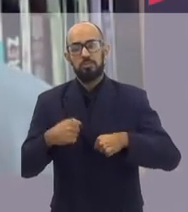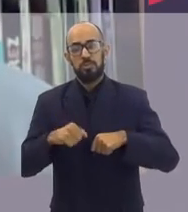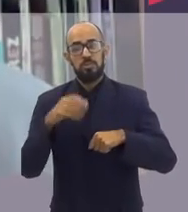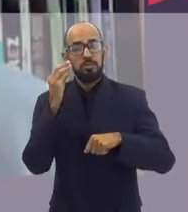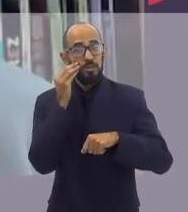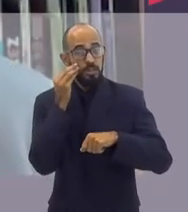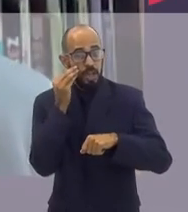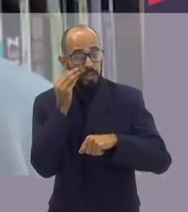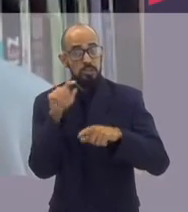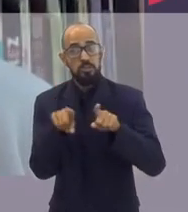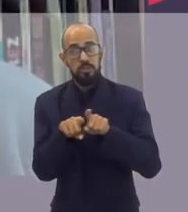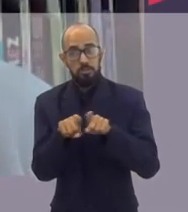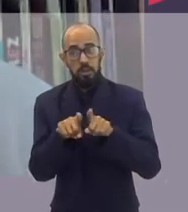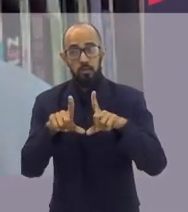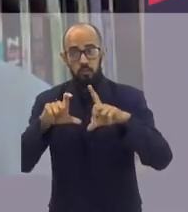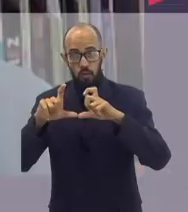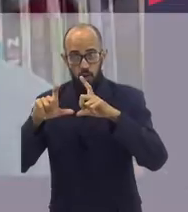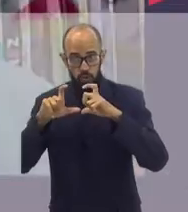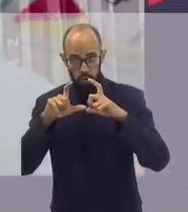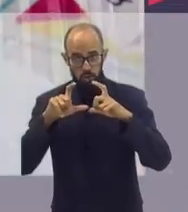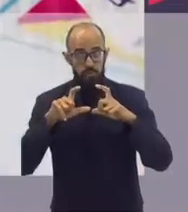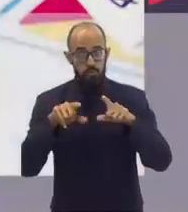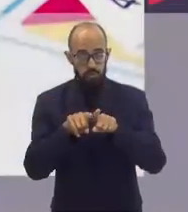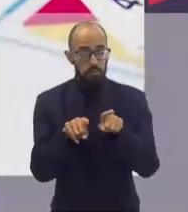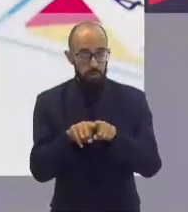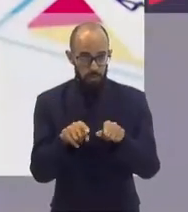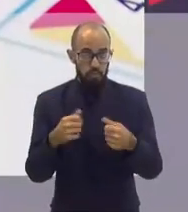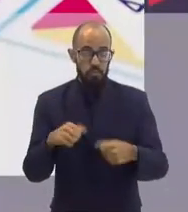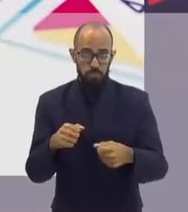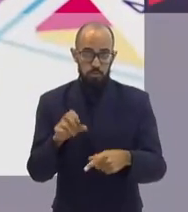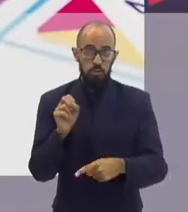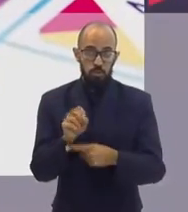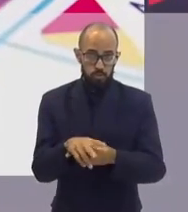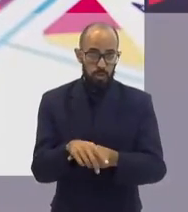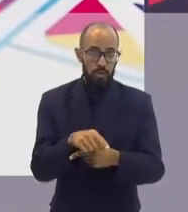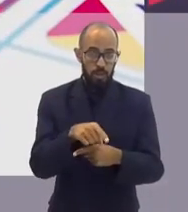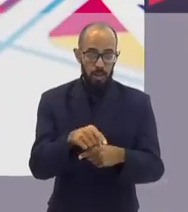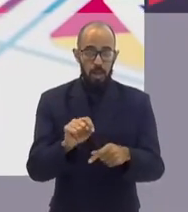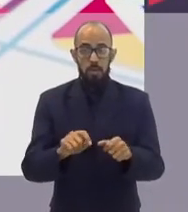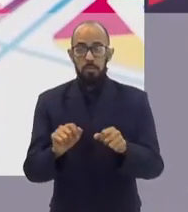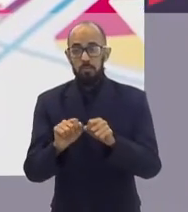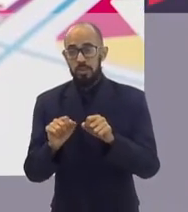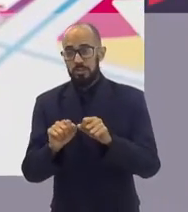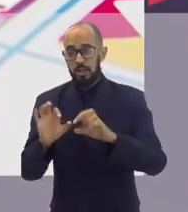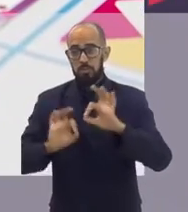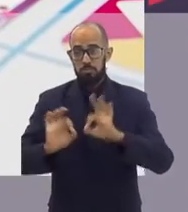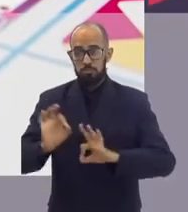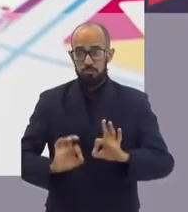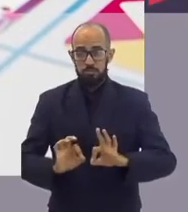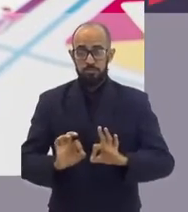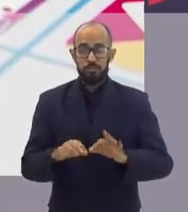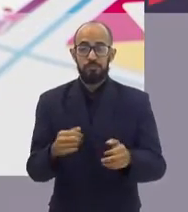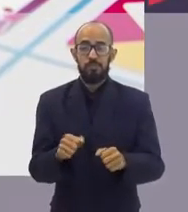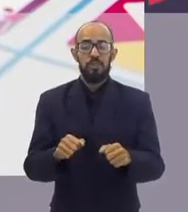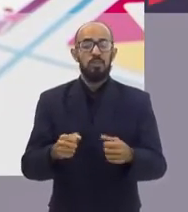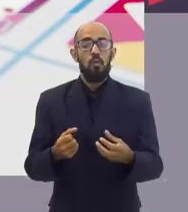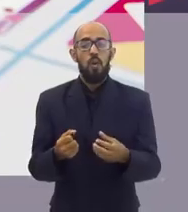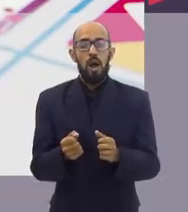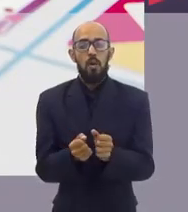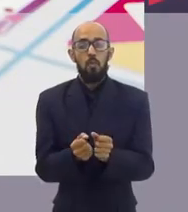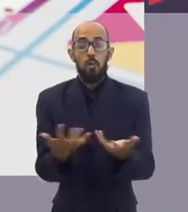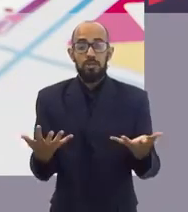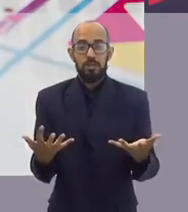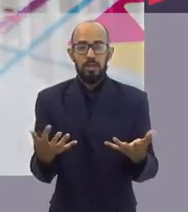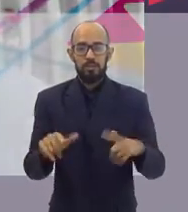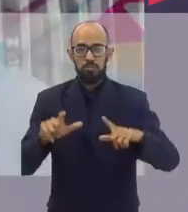Várias coisas. A produção também, né? Fotógrafos, a gente tem que contratar um fotógrafo para fazer parte da produção. Então, a quantidade de pessoas